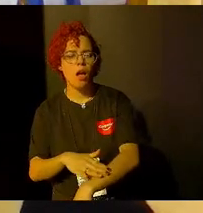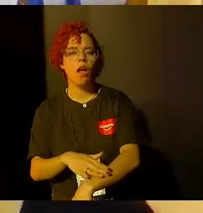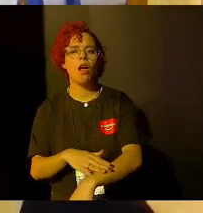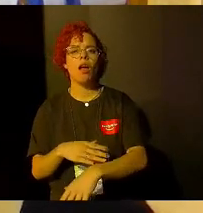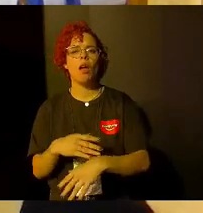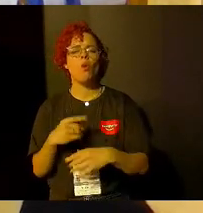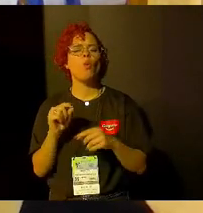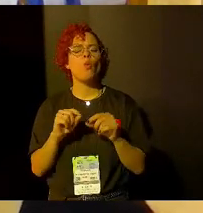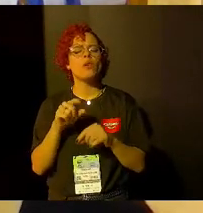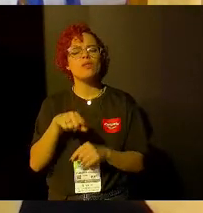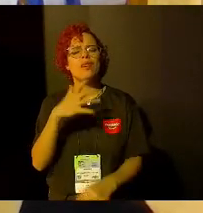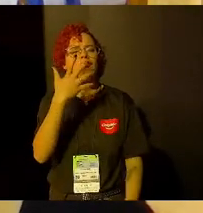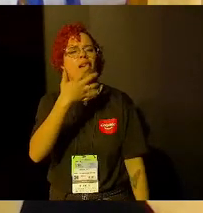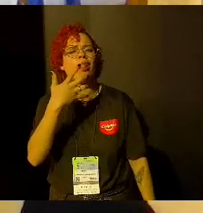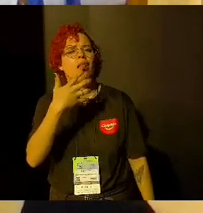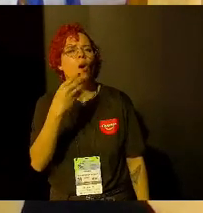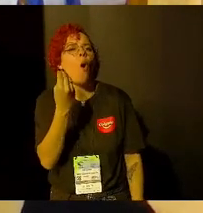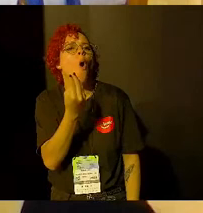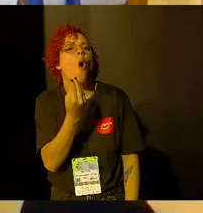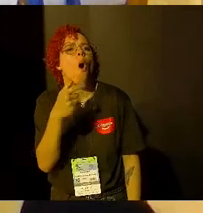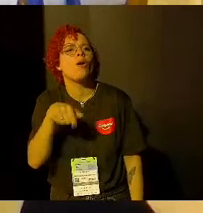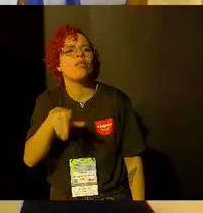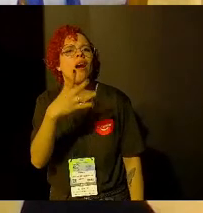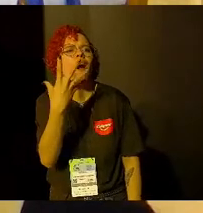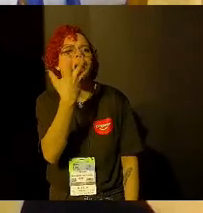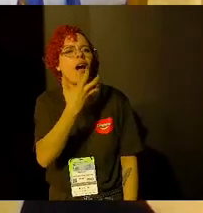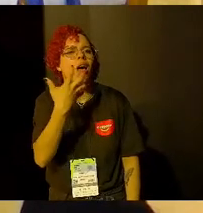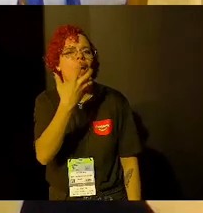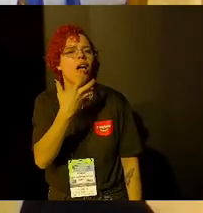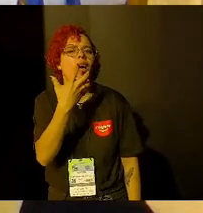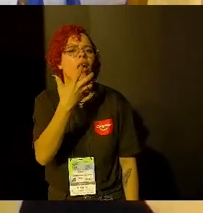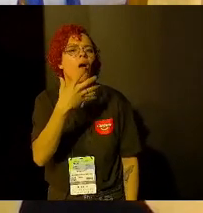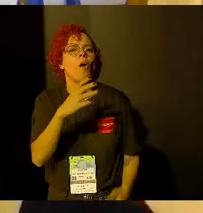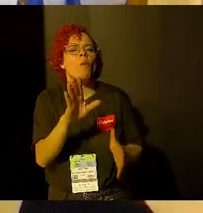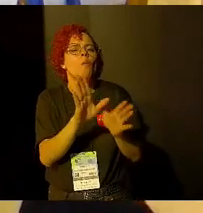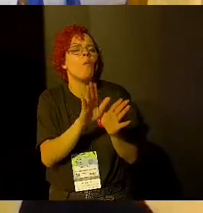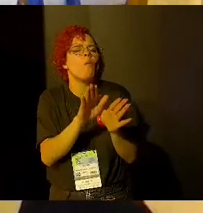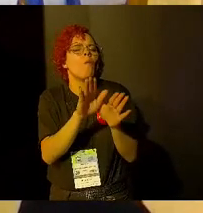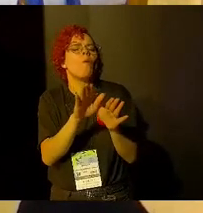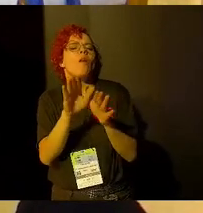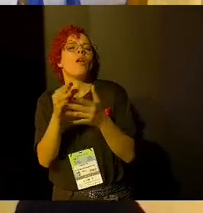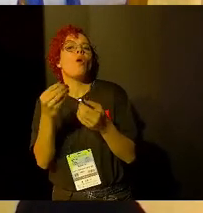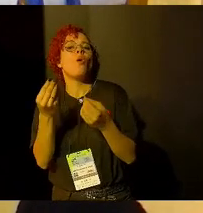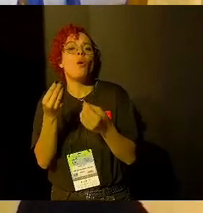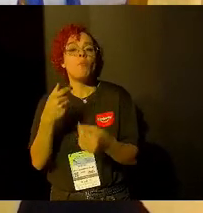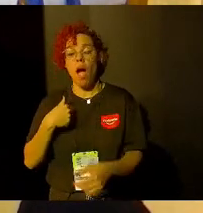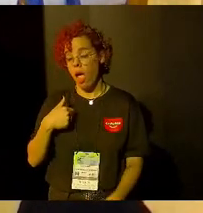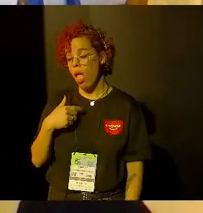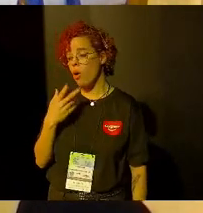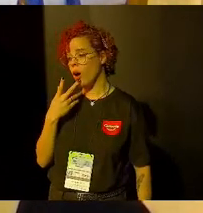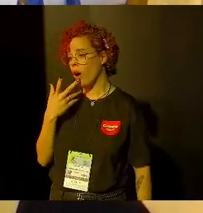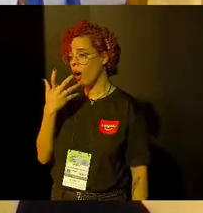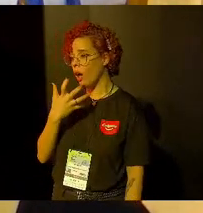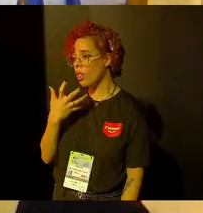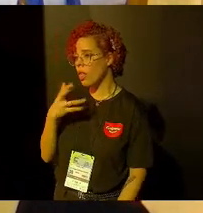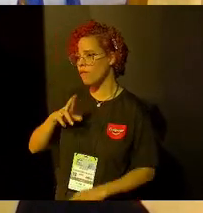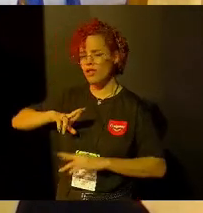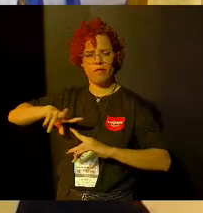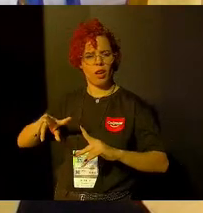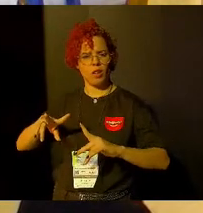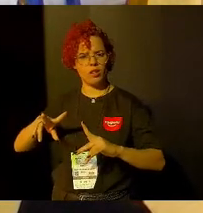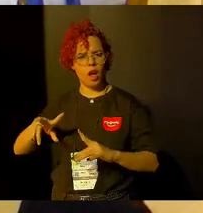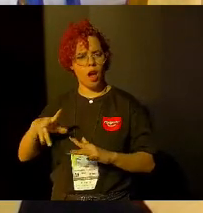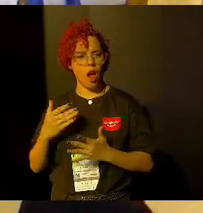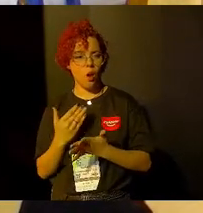teu país como você cantava borboletinha Como que você cantava Nossa no nosso a gente cantava assim ó e aí